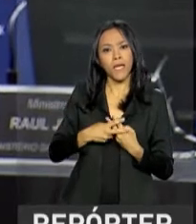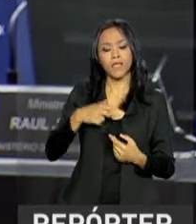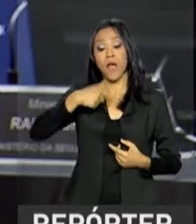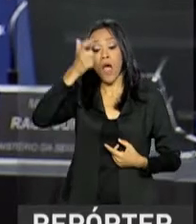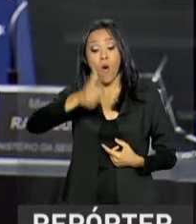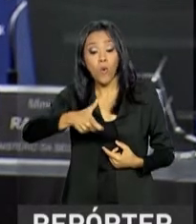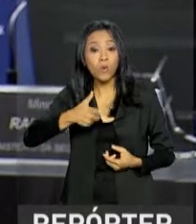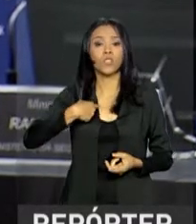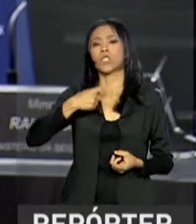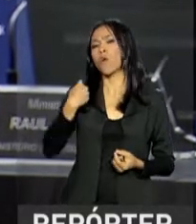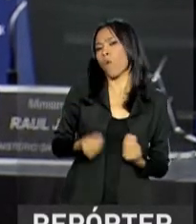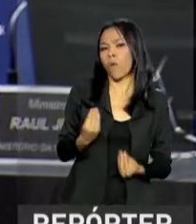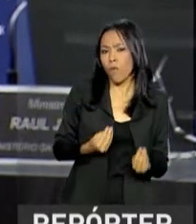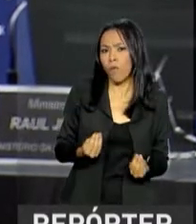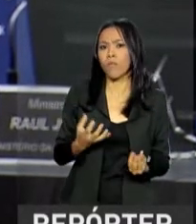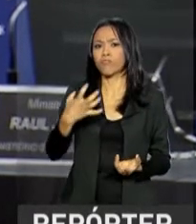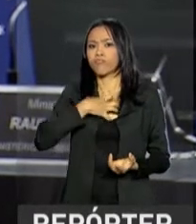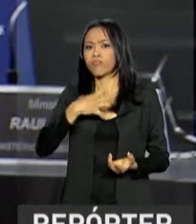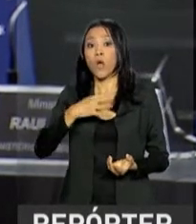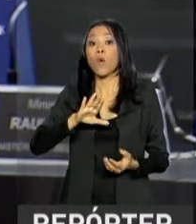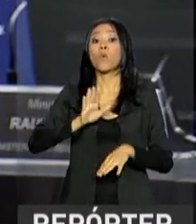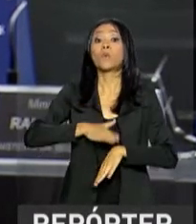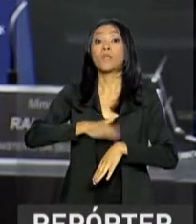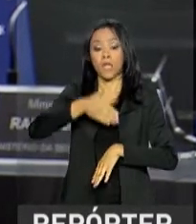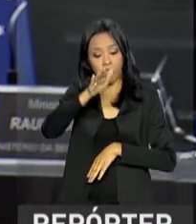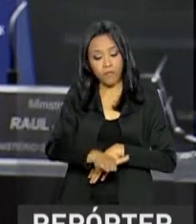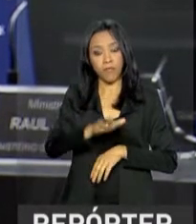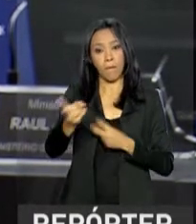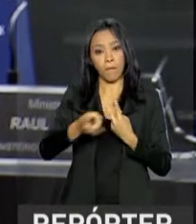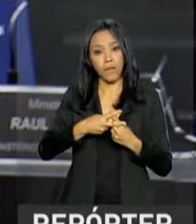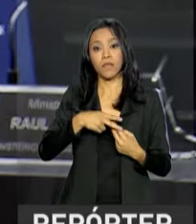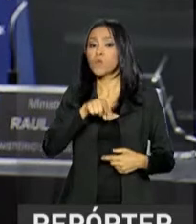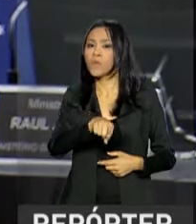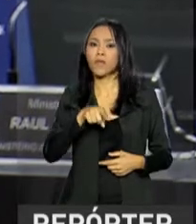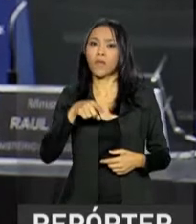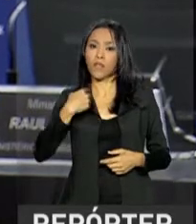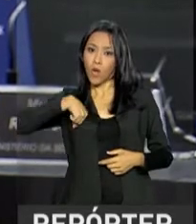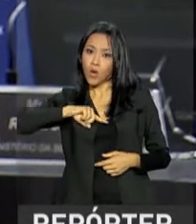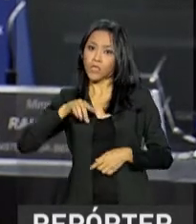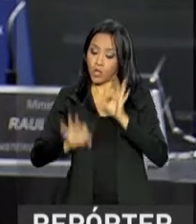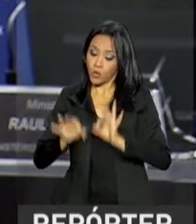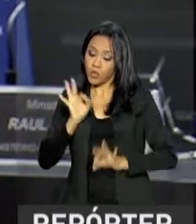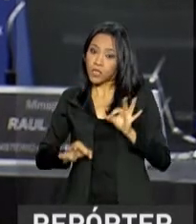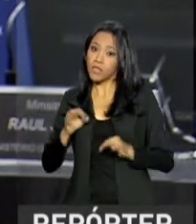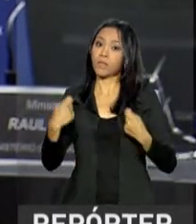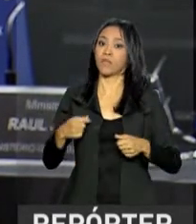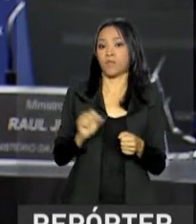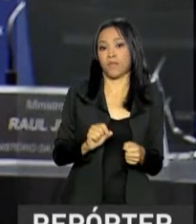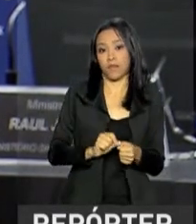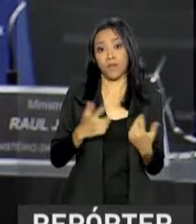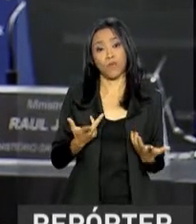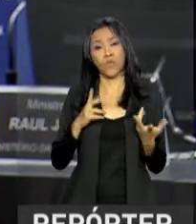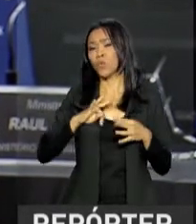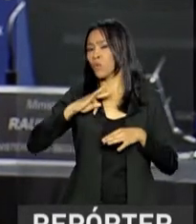está a que título está o quanto tempo ele lá está e qual a atuação que nosso poder judiciário temos de adotar mas